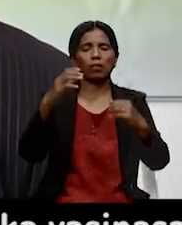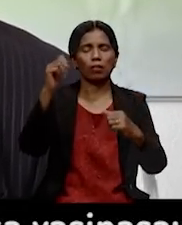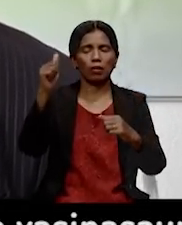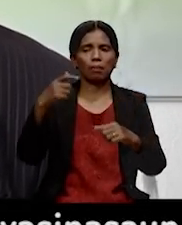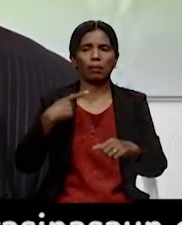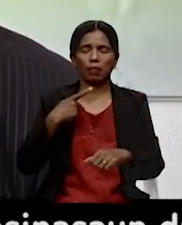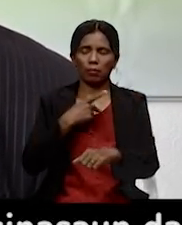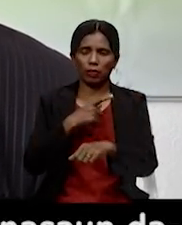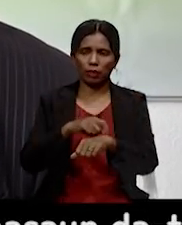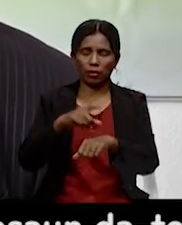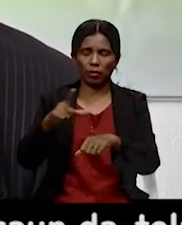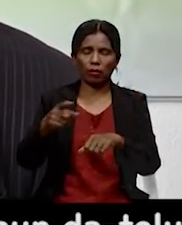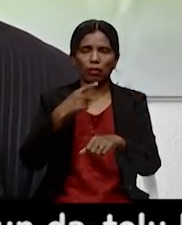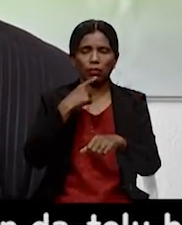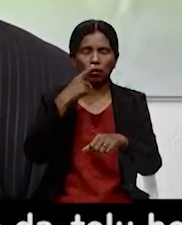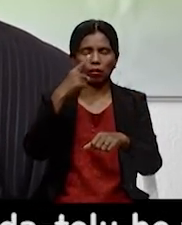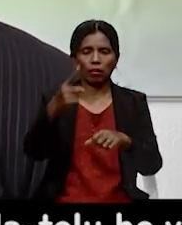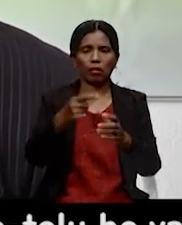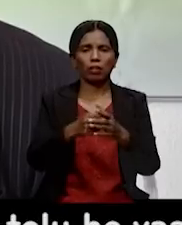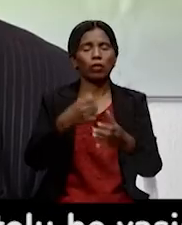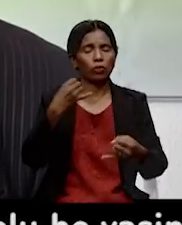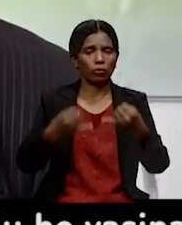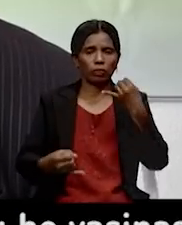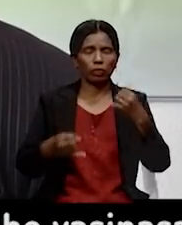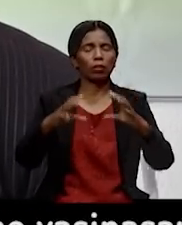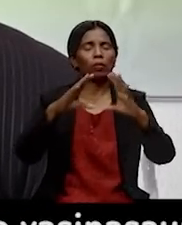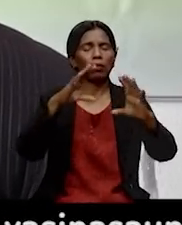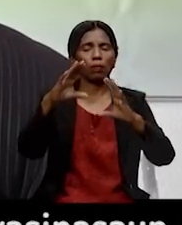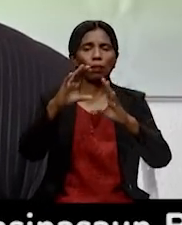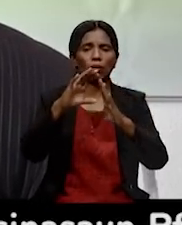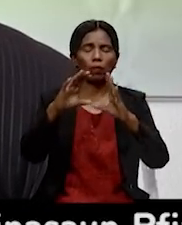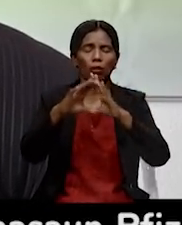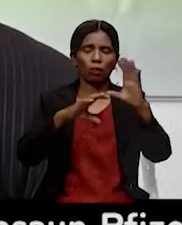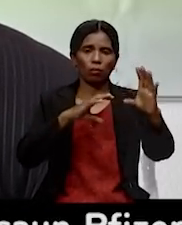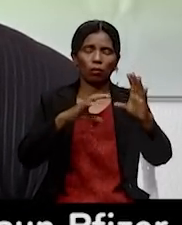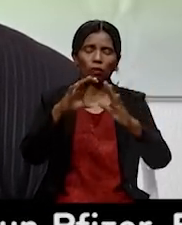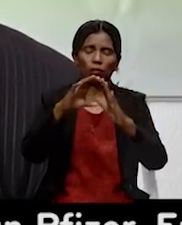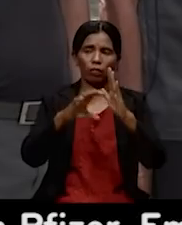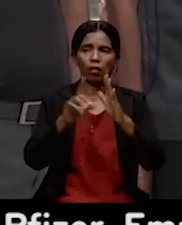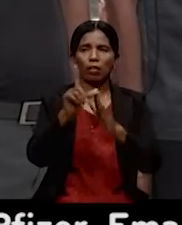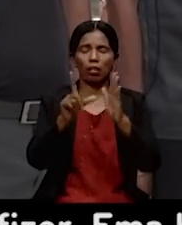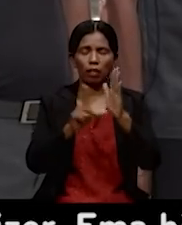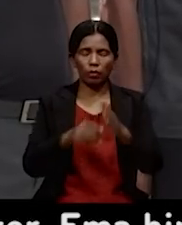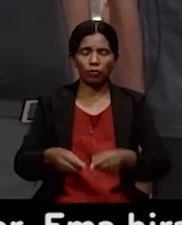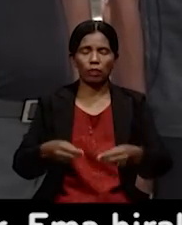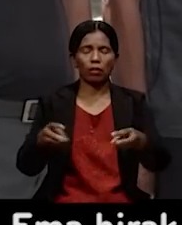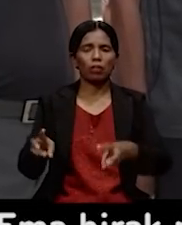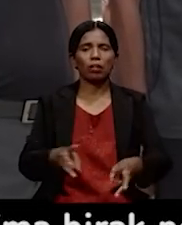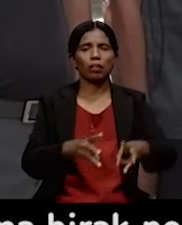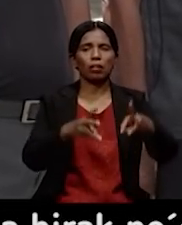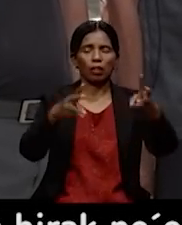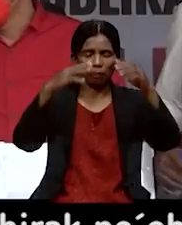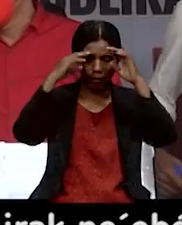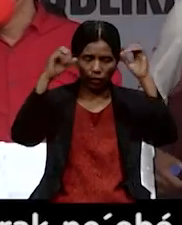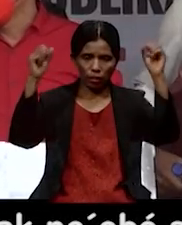nebe trata assunto constitucionais no Justiça, Joaquim Amaral Hateten, lei fodalam ba candidato Presidente República